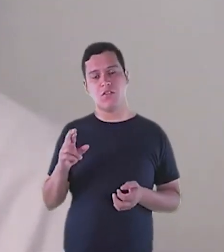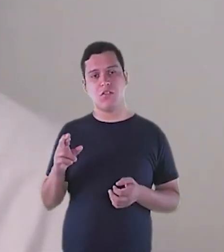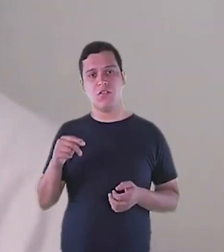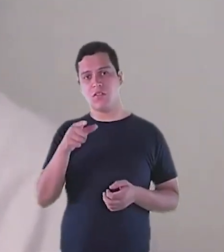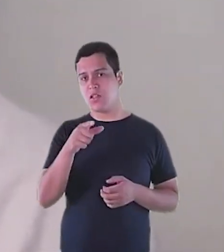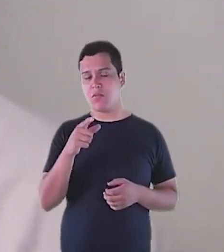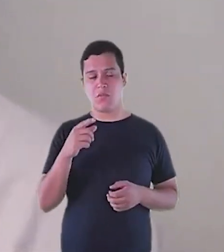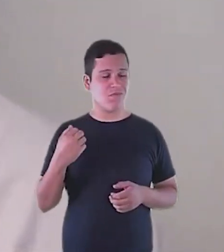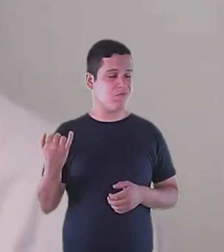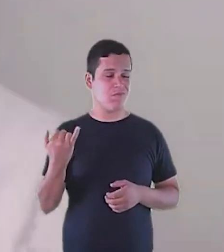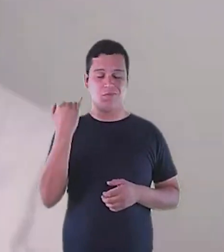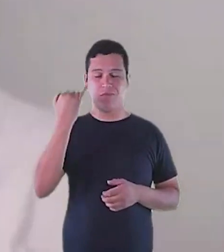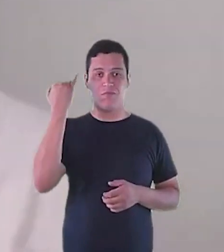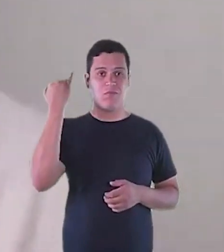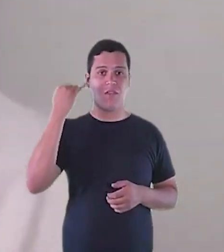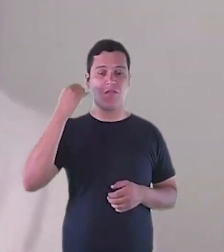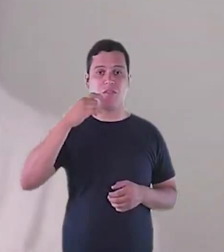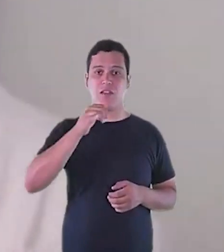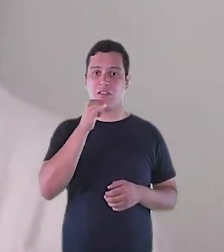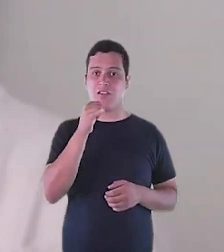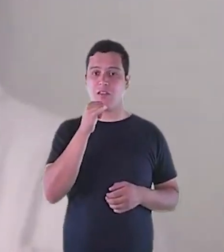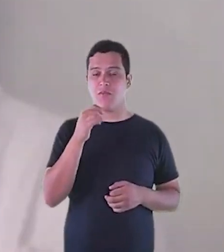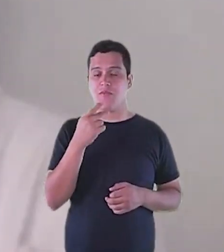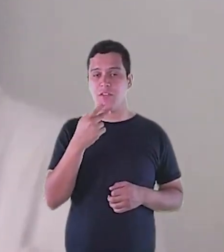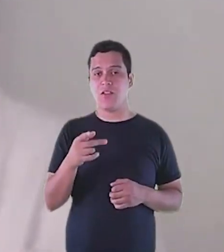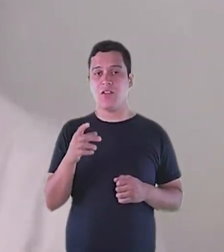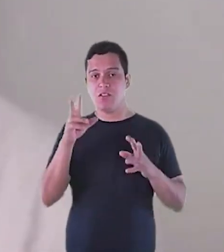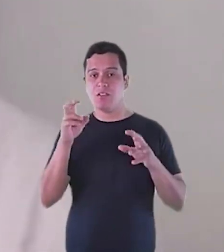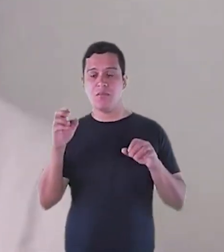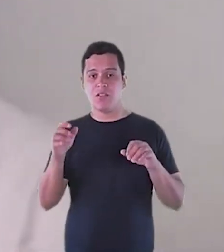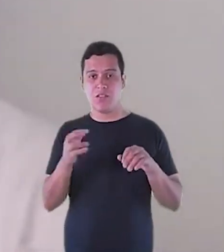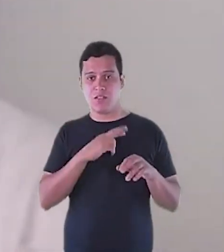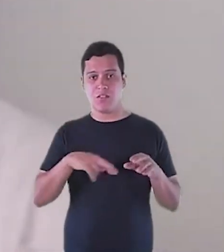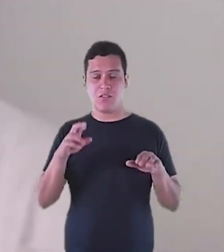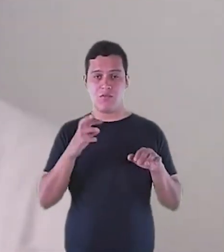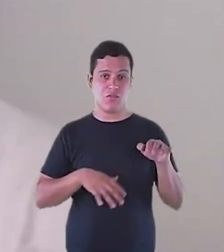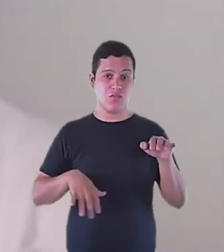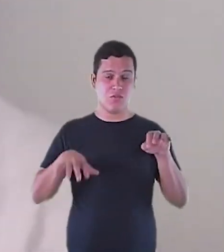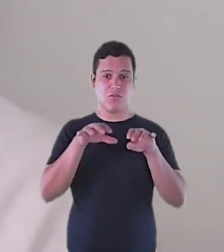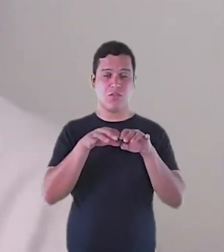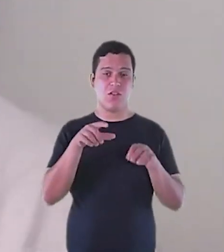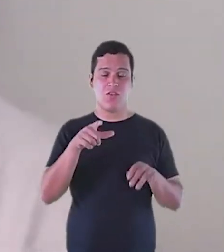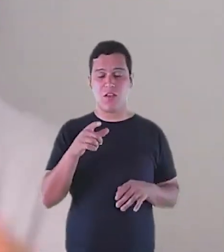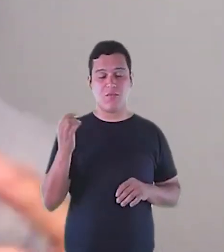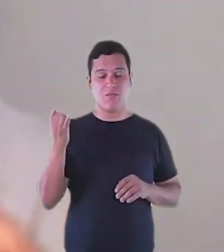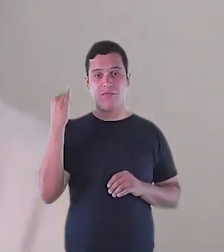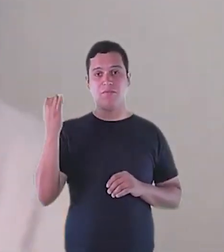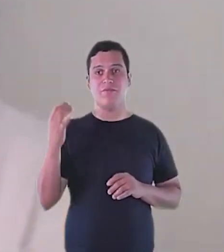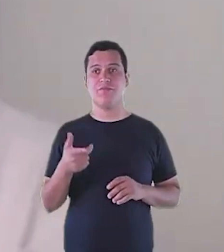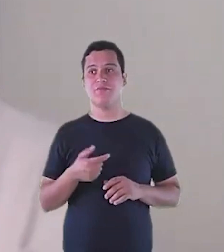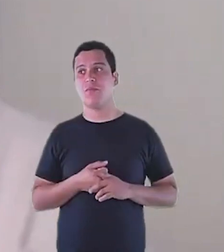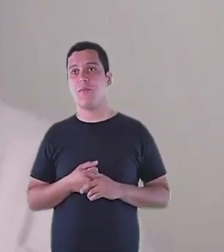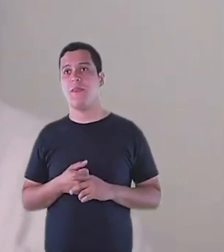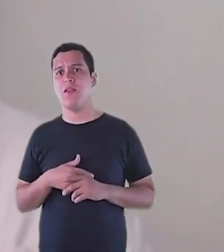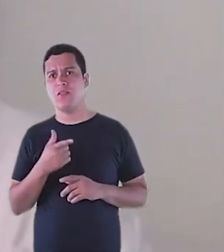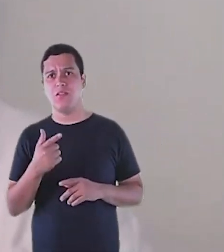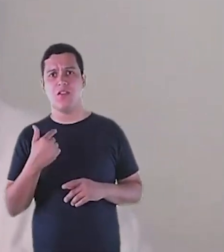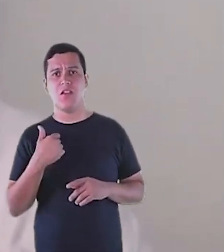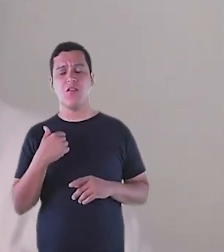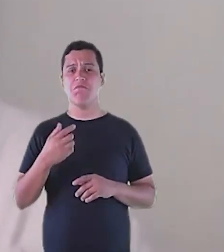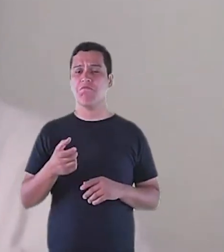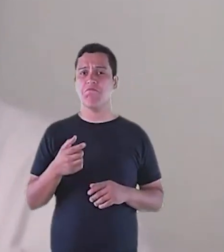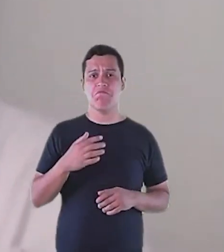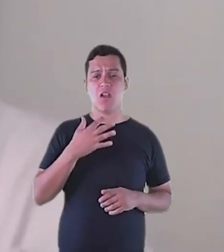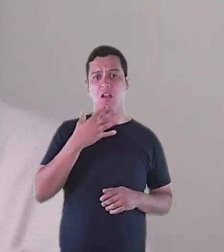muito importante, um mecanismo de inserção social e também de controle social do escravo. Então isso realmente me encantou